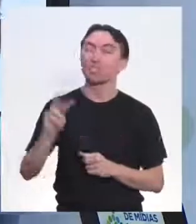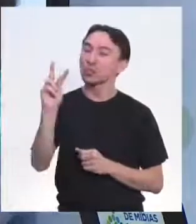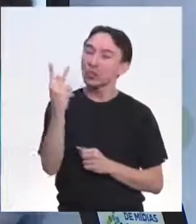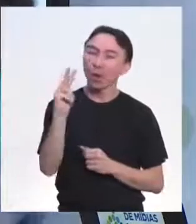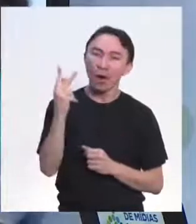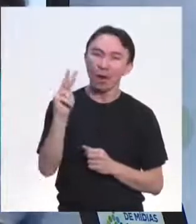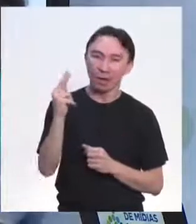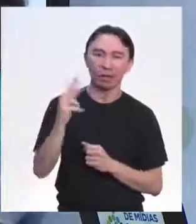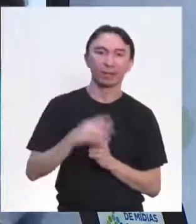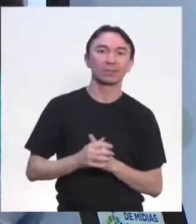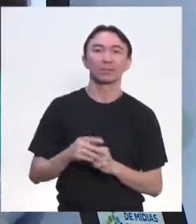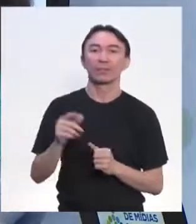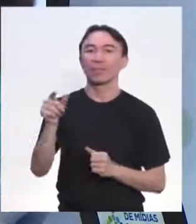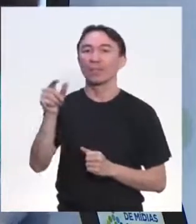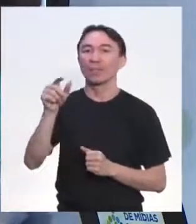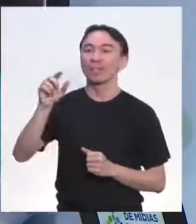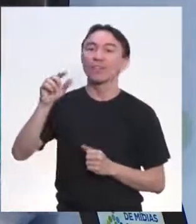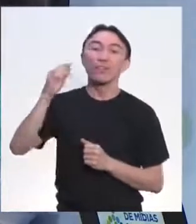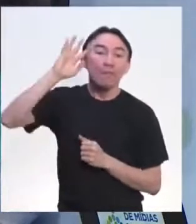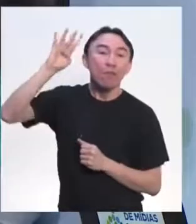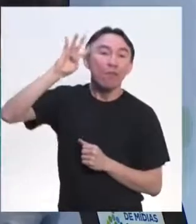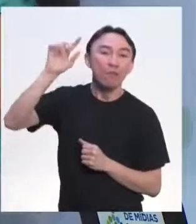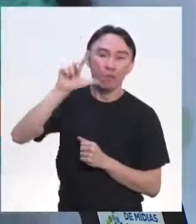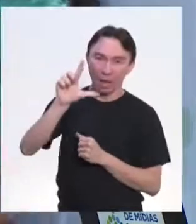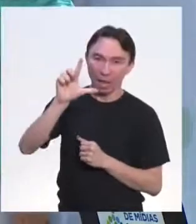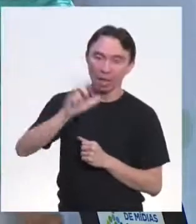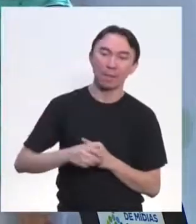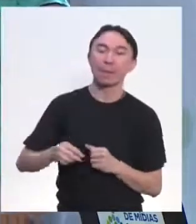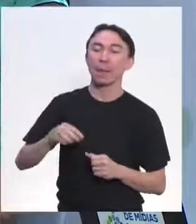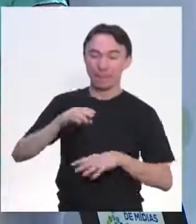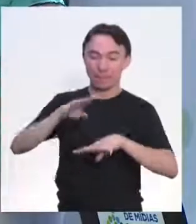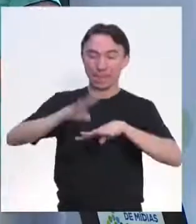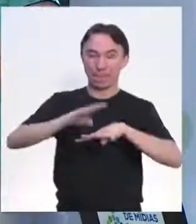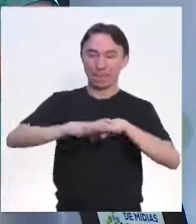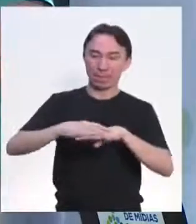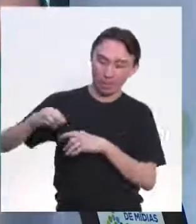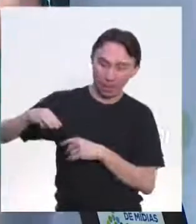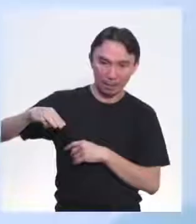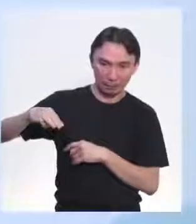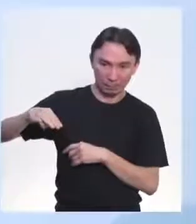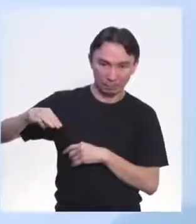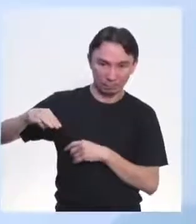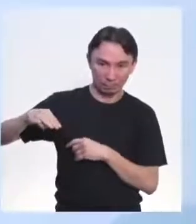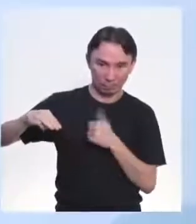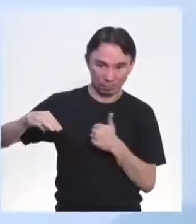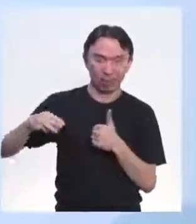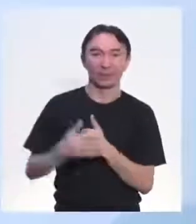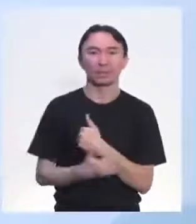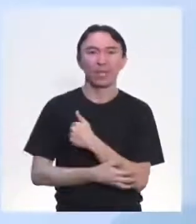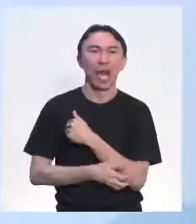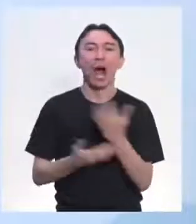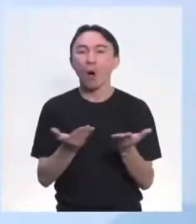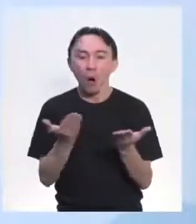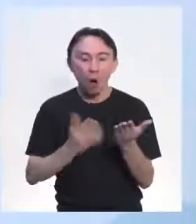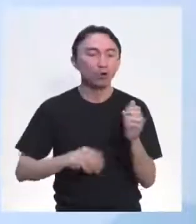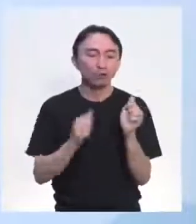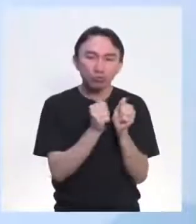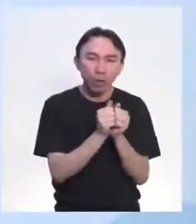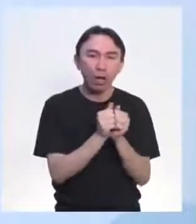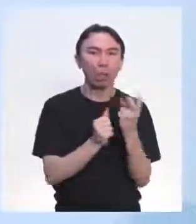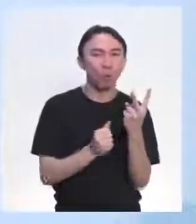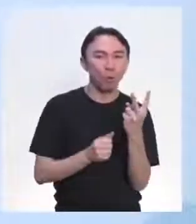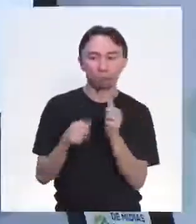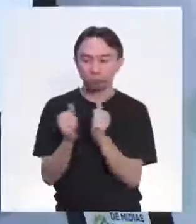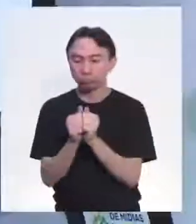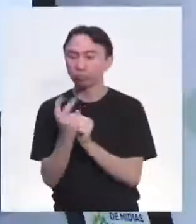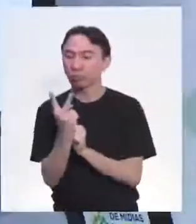H, filosofia de L e matemática de M. E vou começar a juntar de 2 em 2, ok? Então, vamos